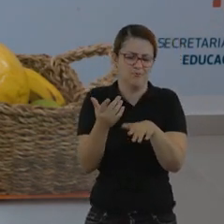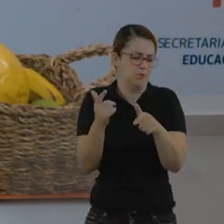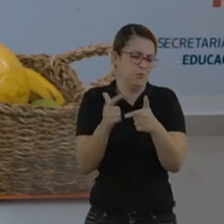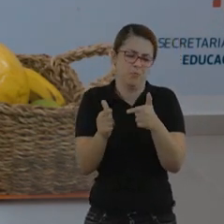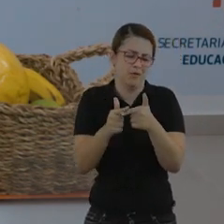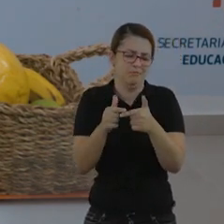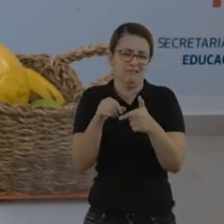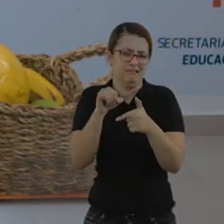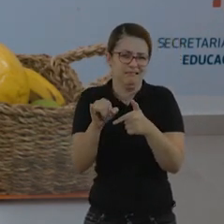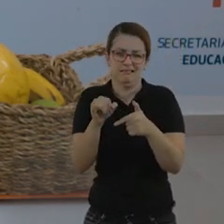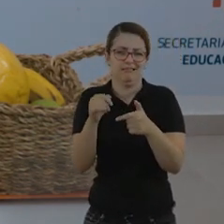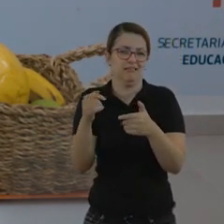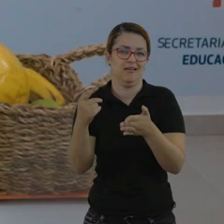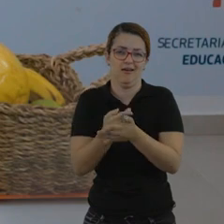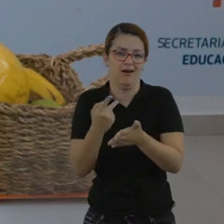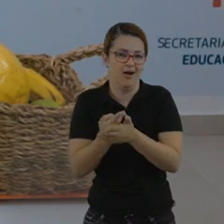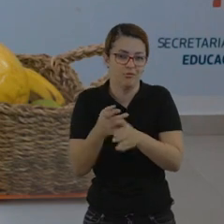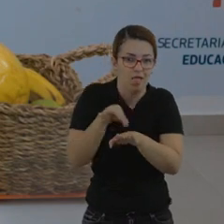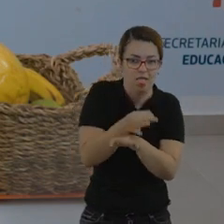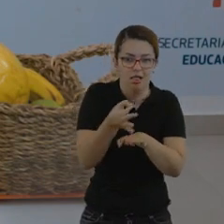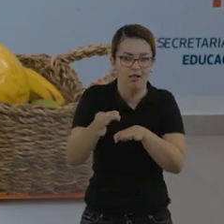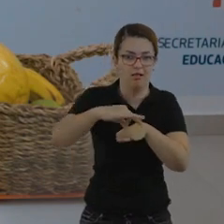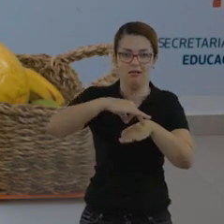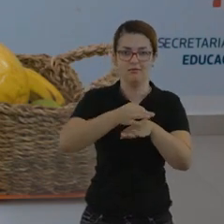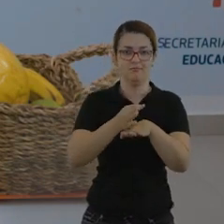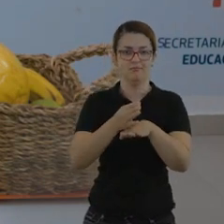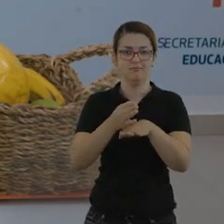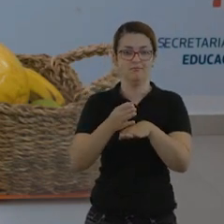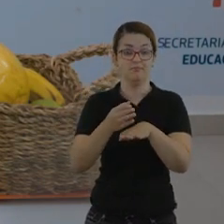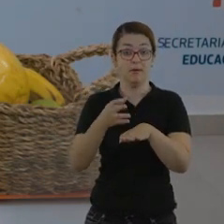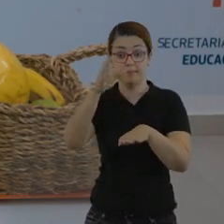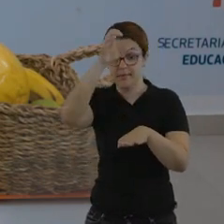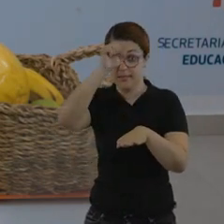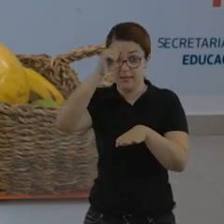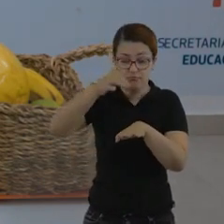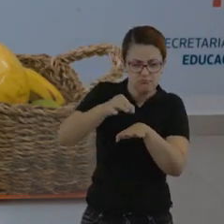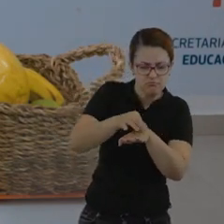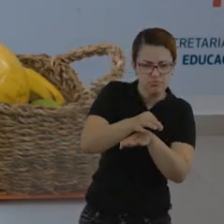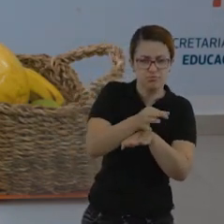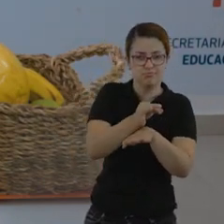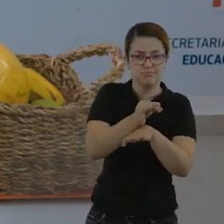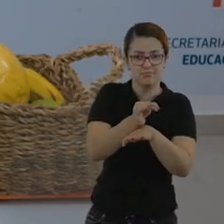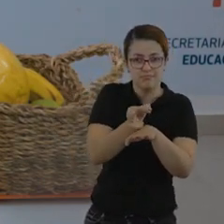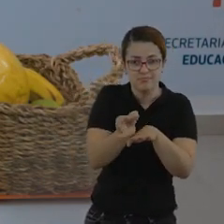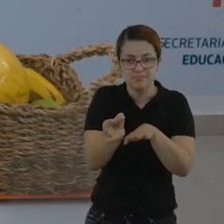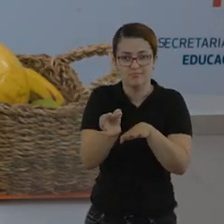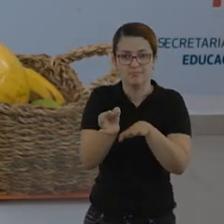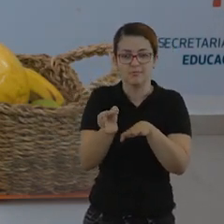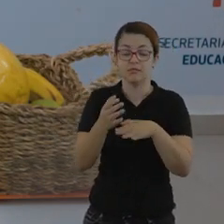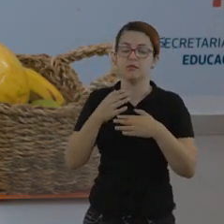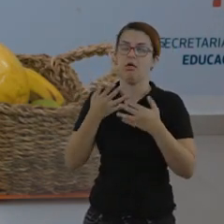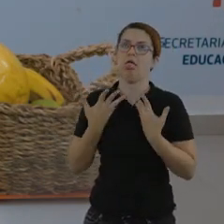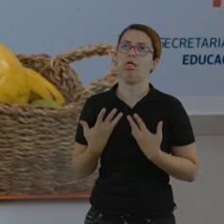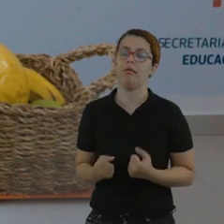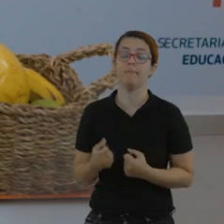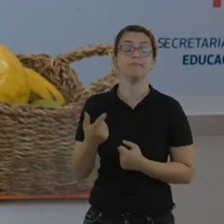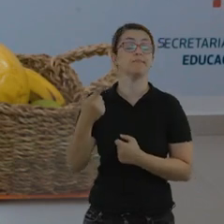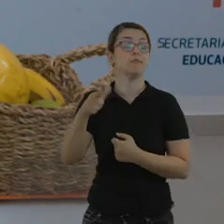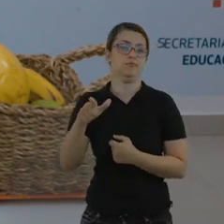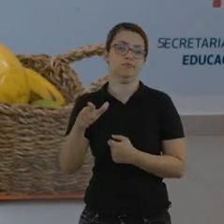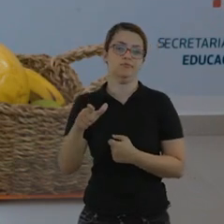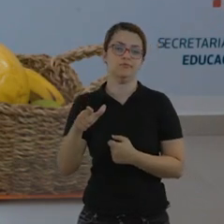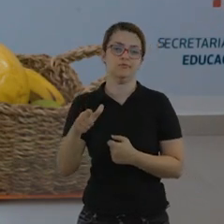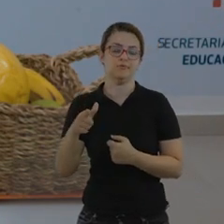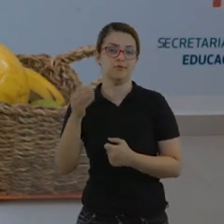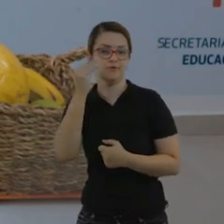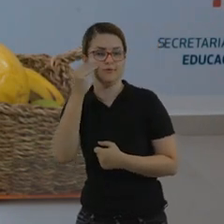erradinho, deixa do jeito dele, depois tira, dá de novo até ele cansar. Ele vai cansar, você guarda, deixa para um outro momento, uma outra hora que ele quiser